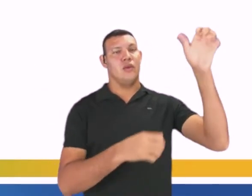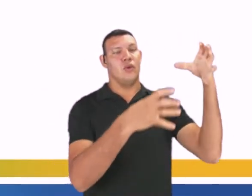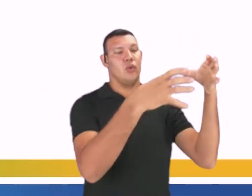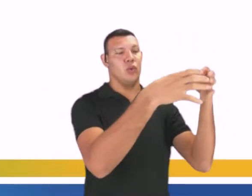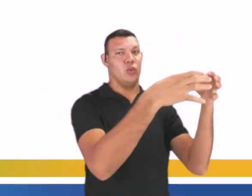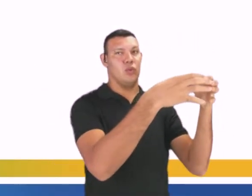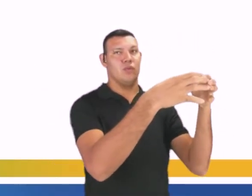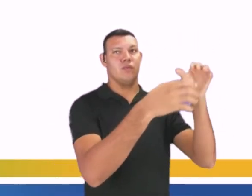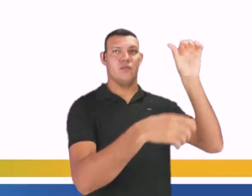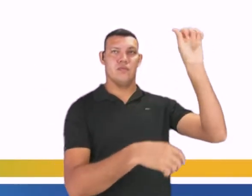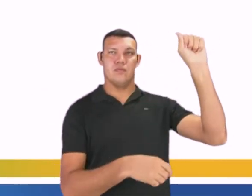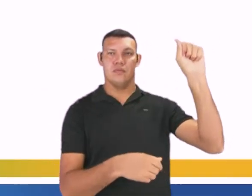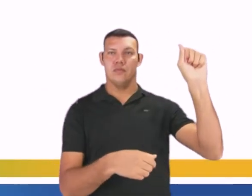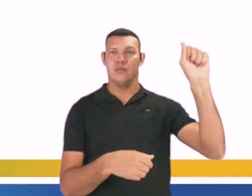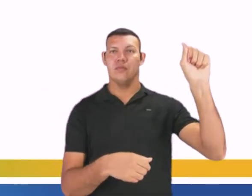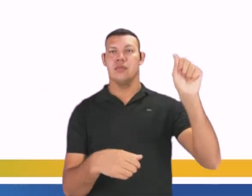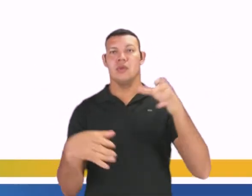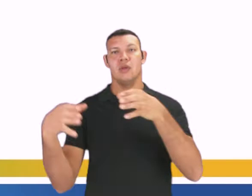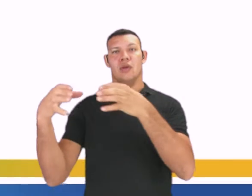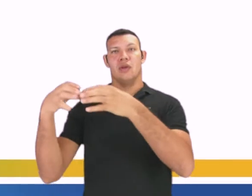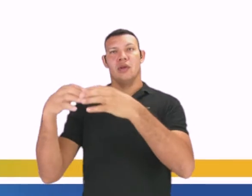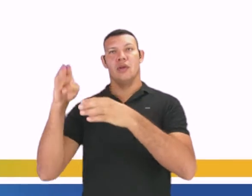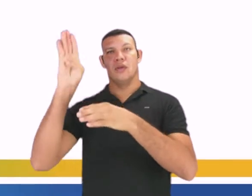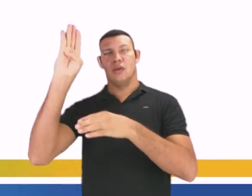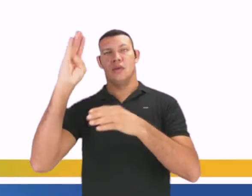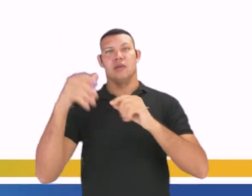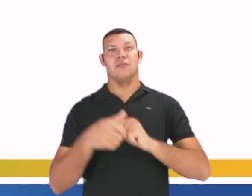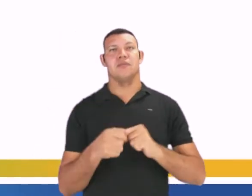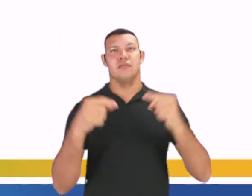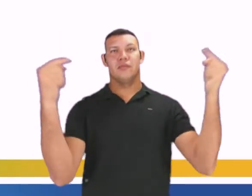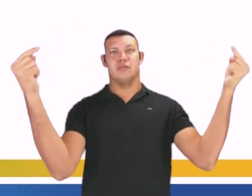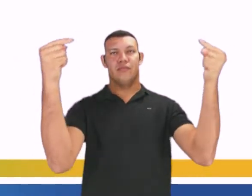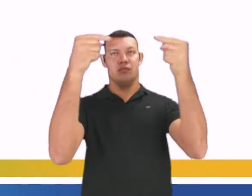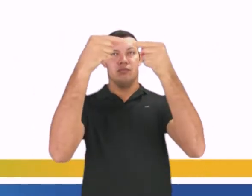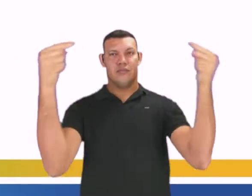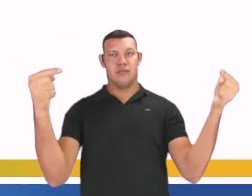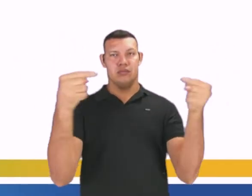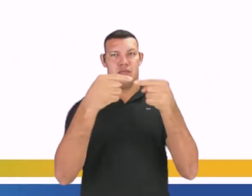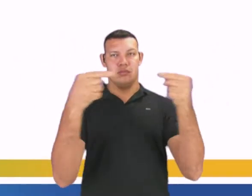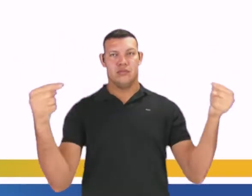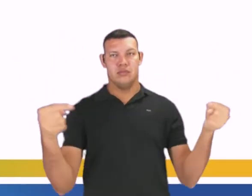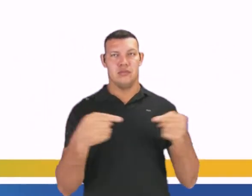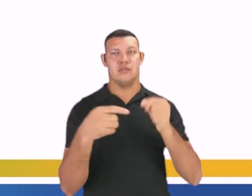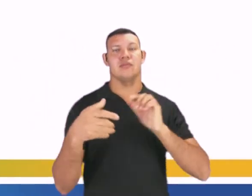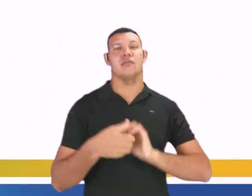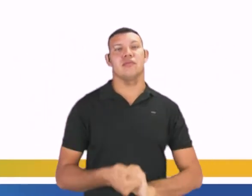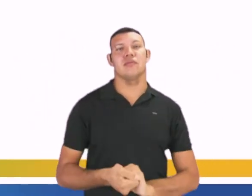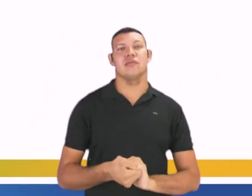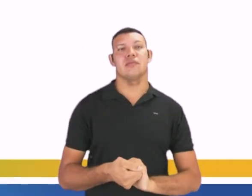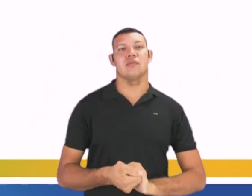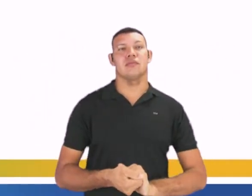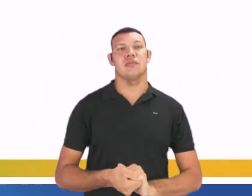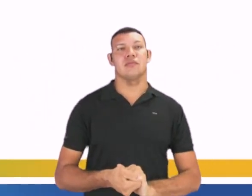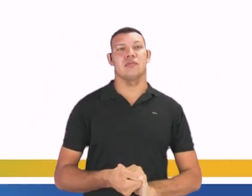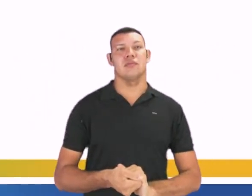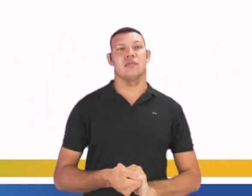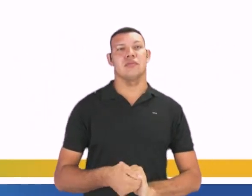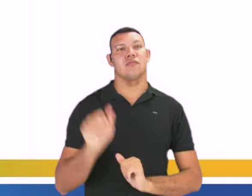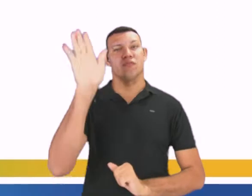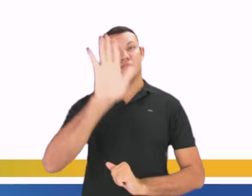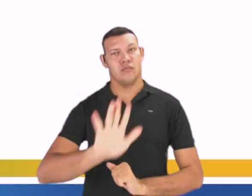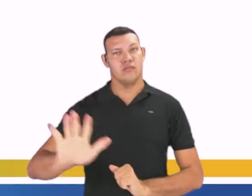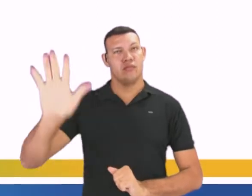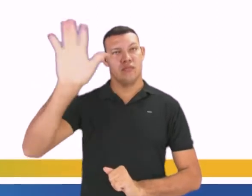correspondente, ou na imagem, do conjunto B. Tudo bem? E aí nós temos a